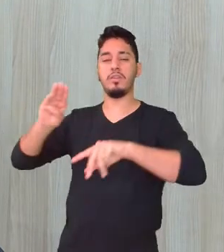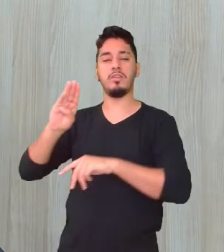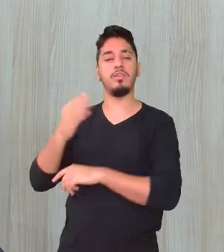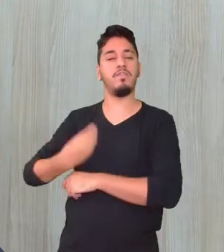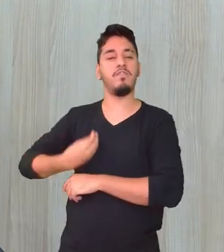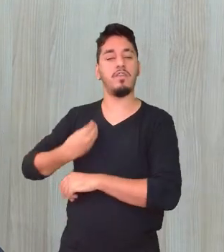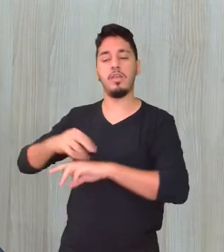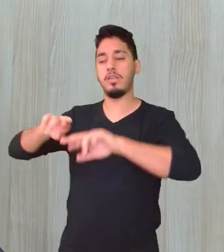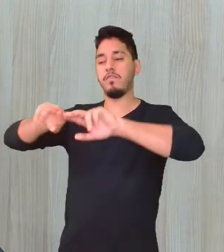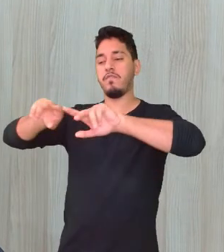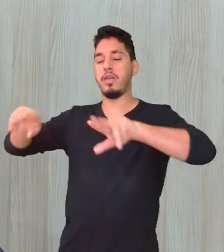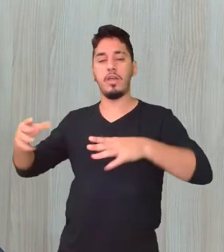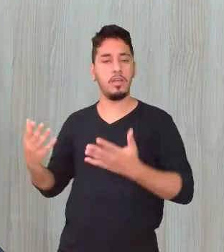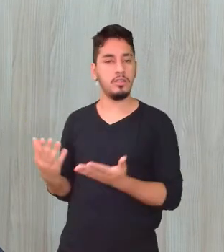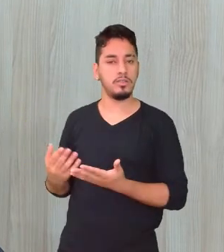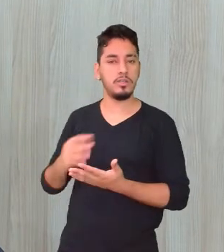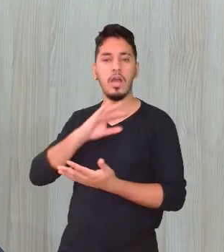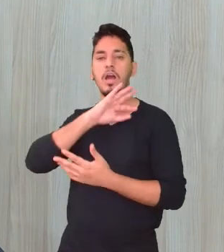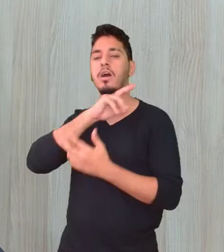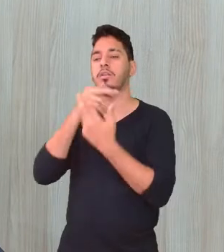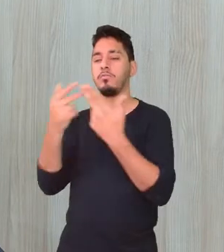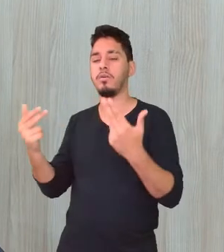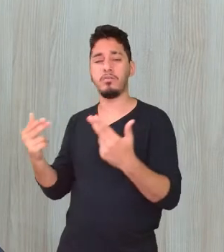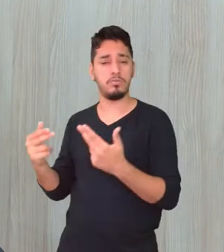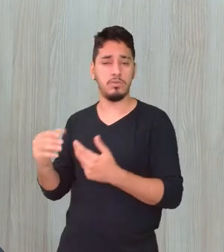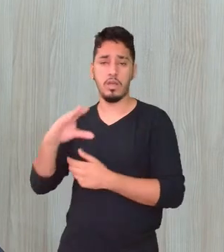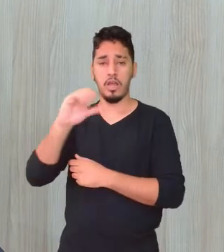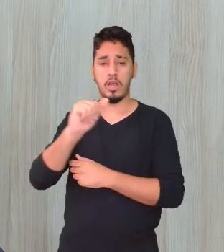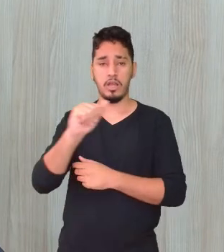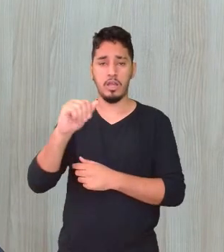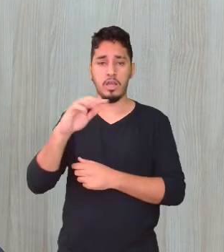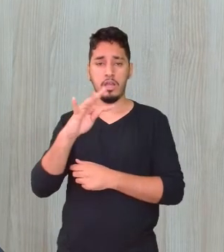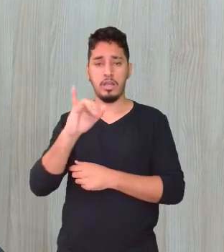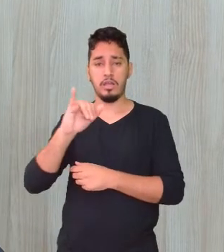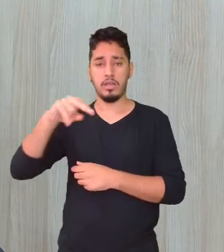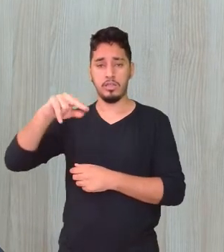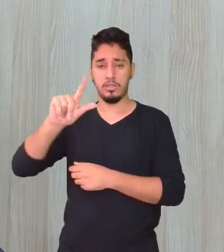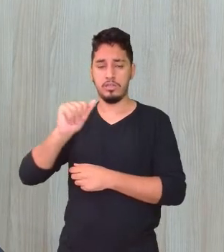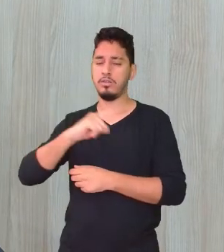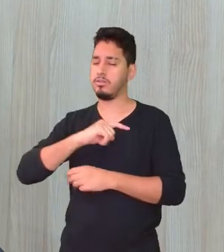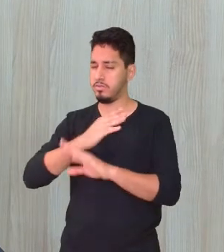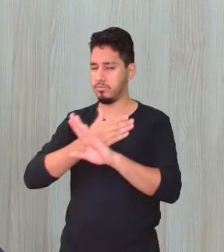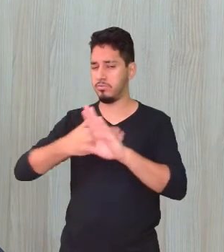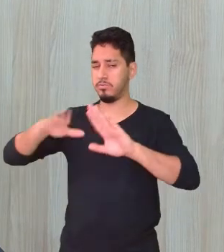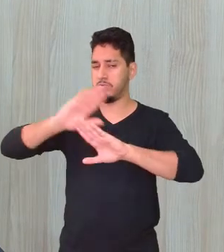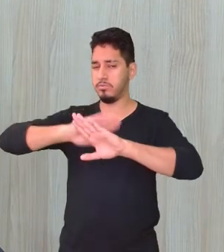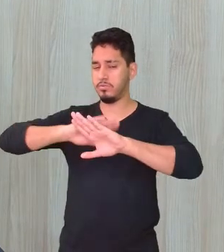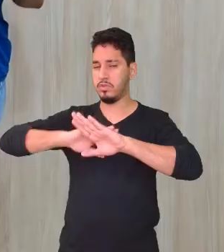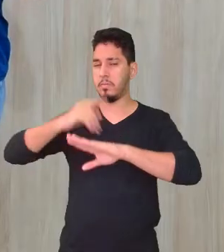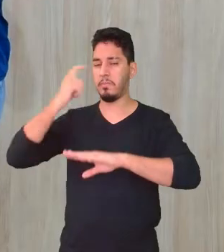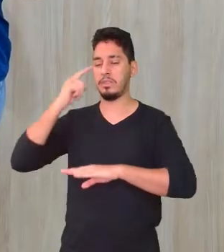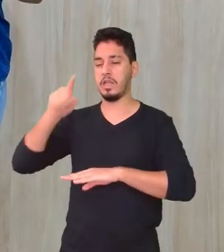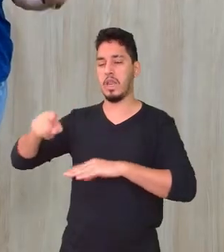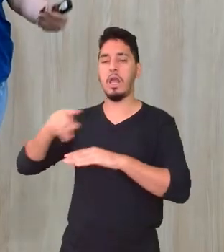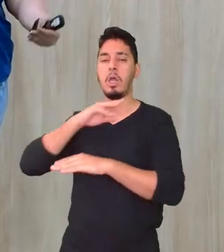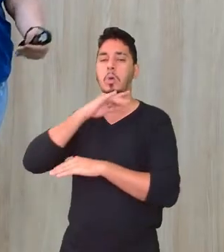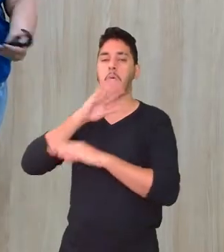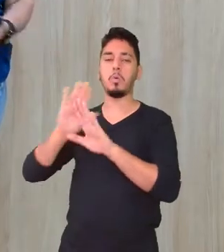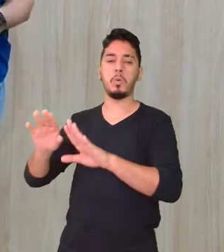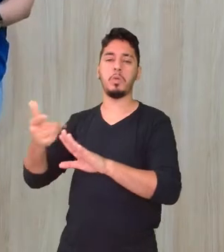Pois é, ótimo esclarecer isso, porque a Caatinga tem uma coisa por rica. trás ali que as pessoas acham que é um lugar ruim, que não